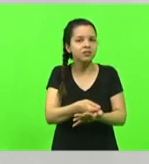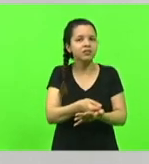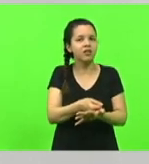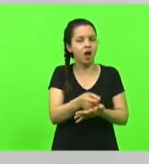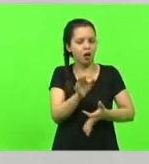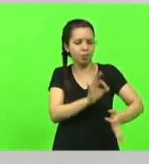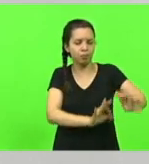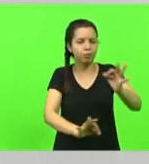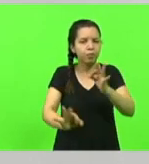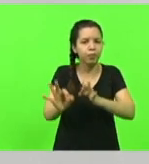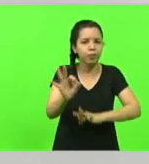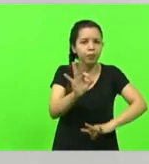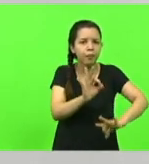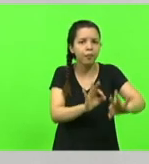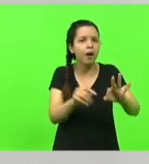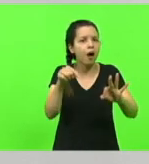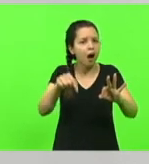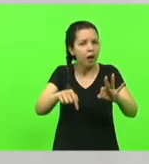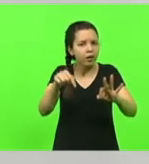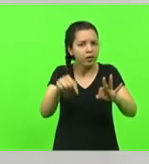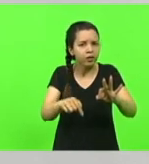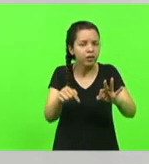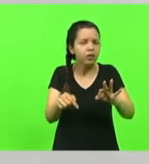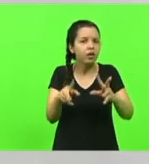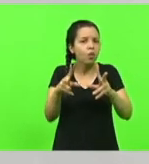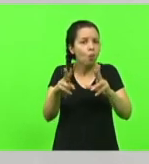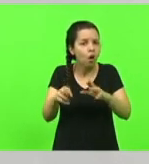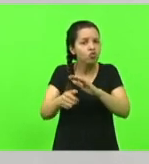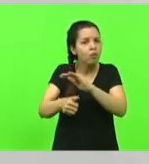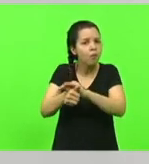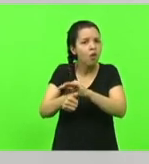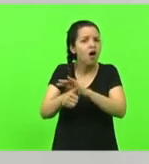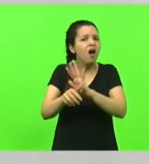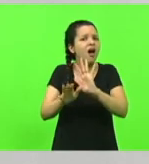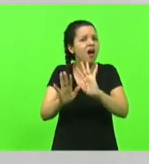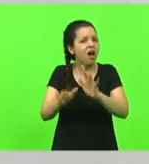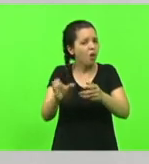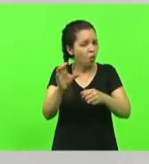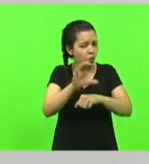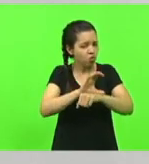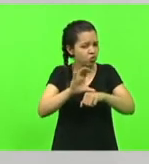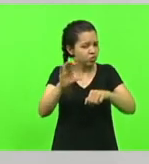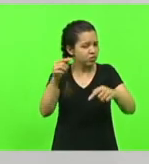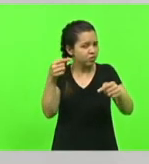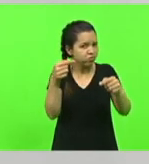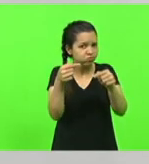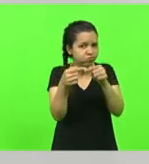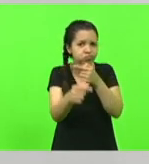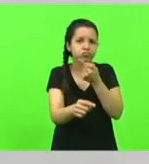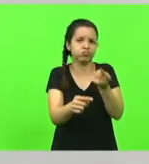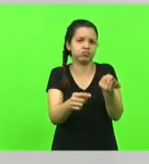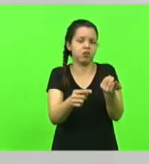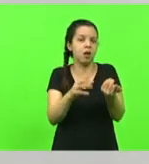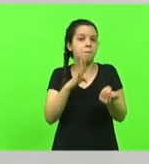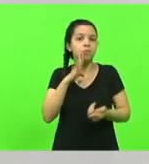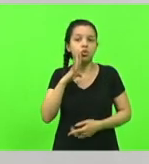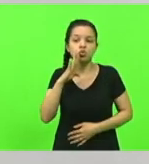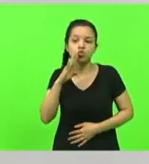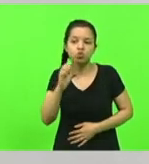colocada como jabuti é inconstitucional, é ilegal. O deputado Bruno Souza, prudentemente,